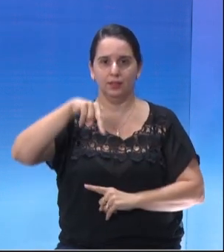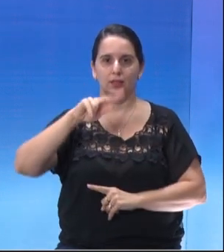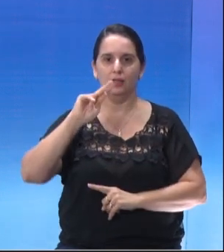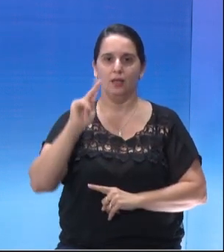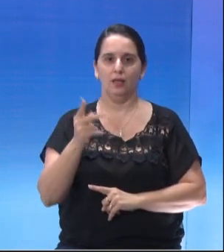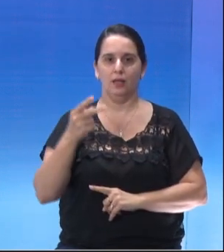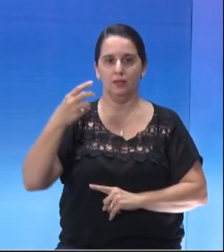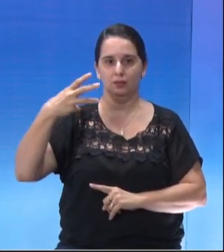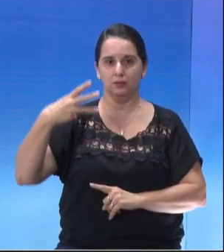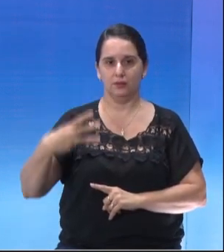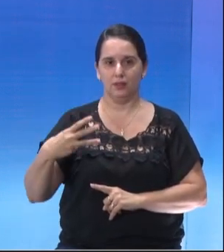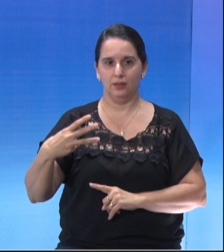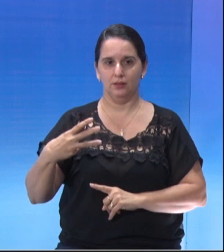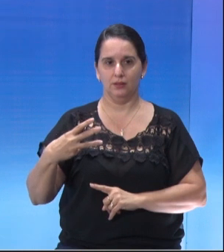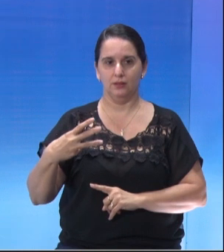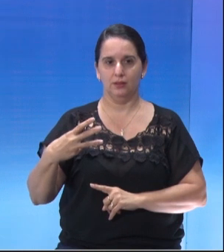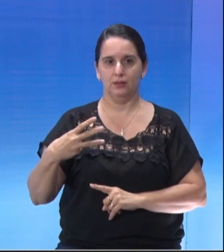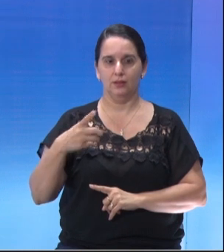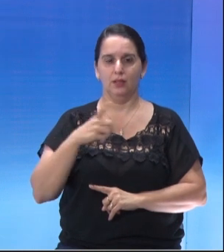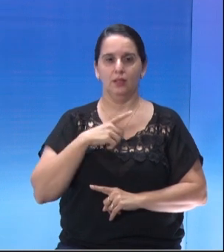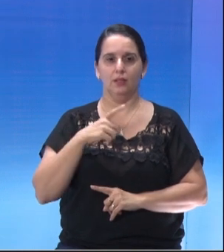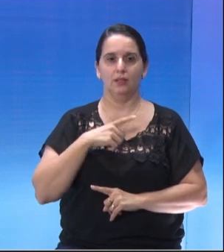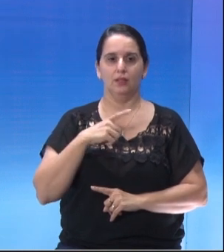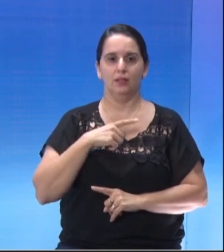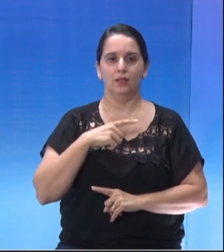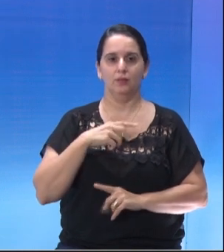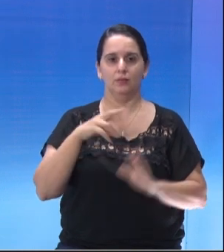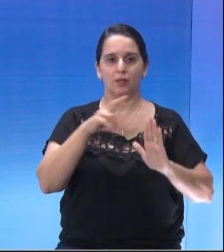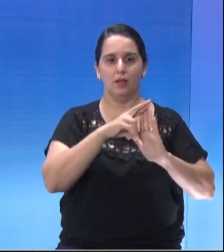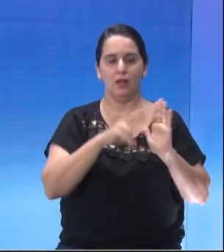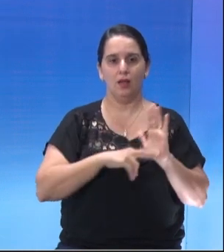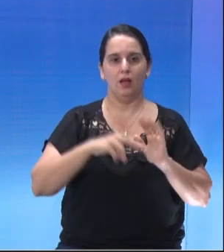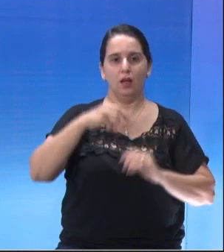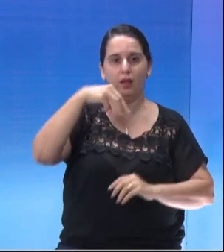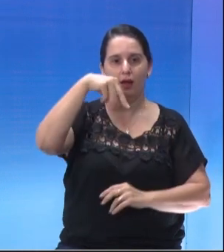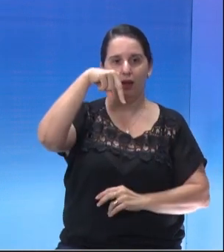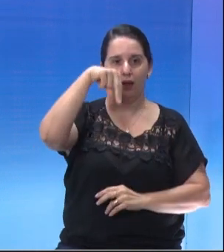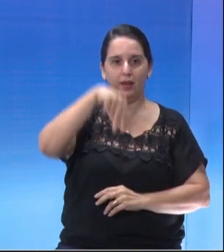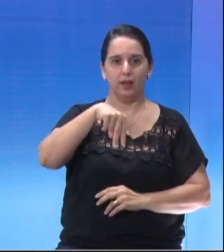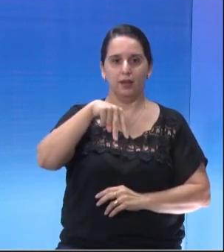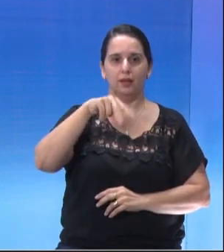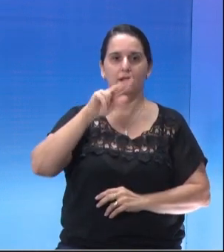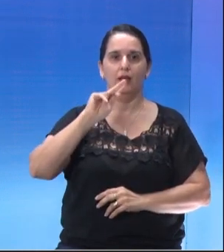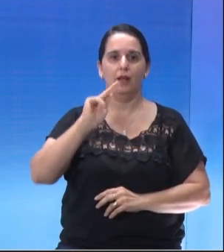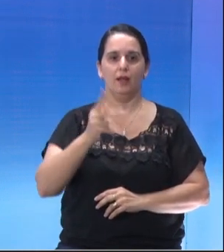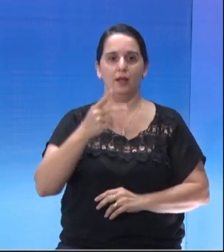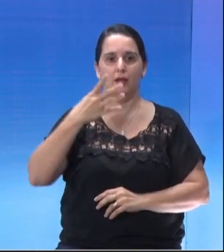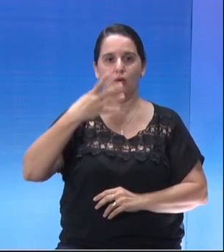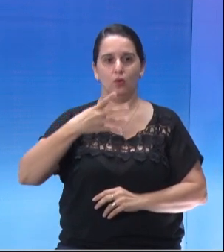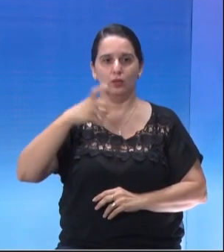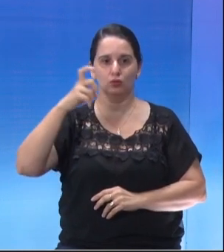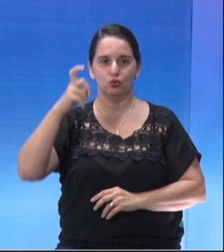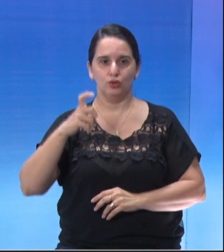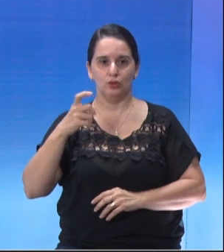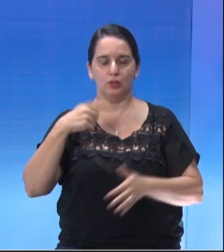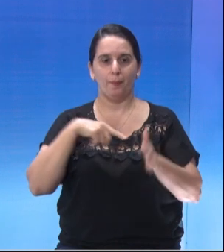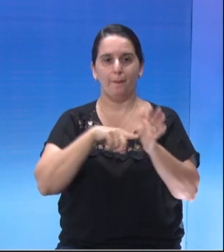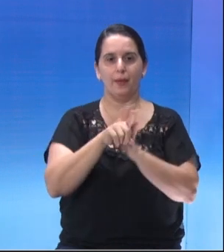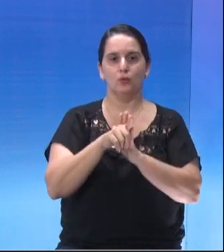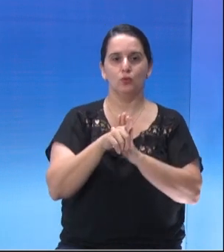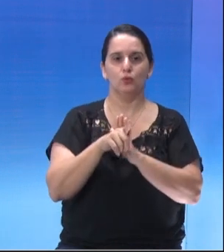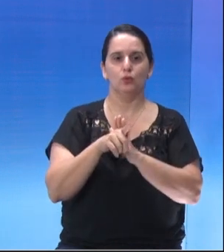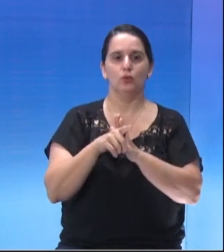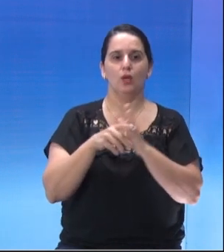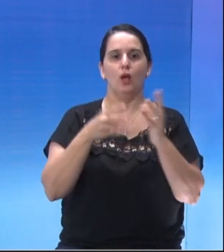base, NH3, formando, então, esse núcleo, o NH4X. Correto. Então, a pergunta